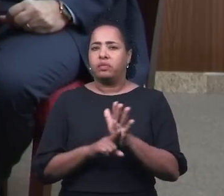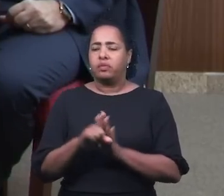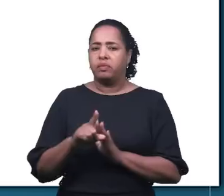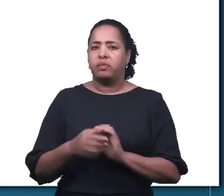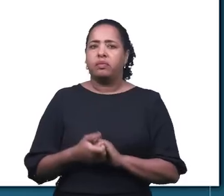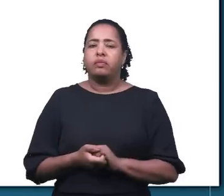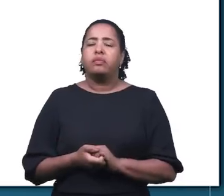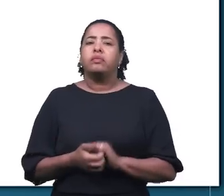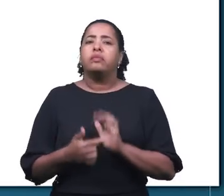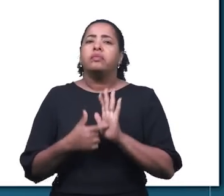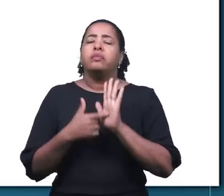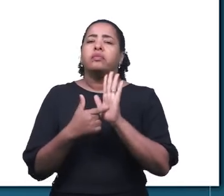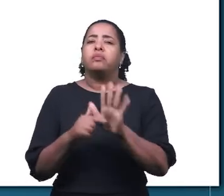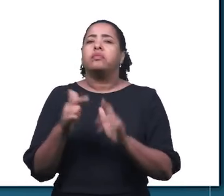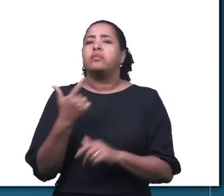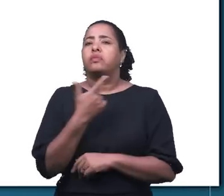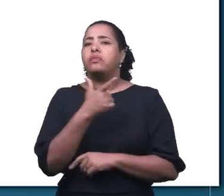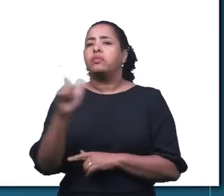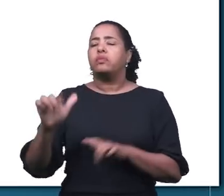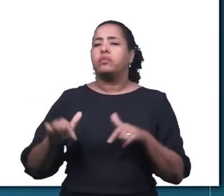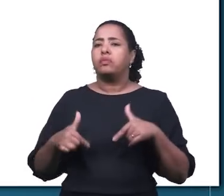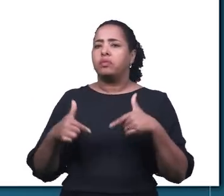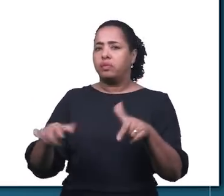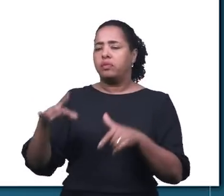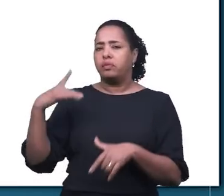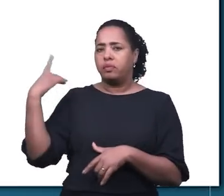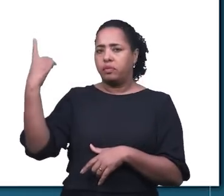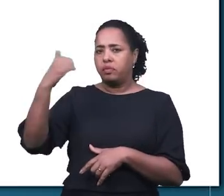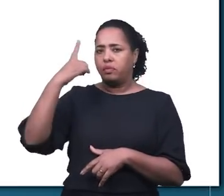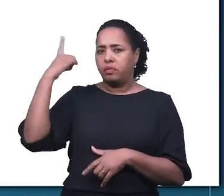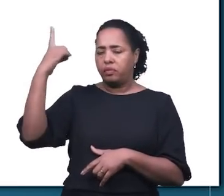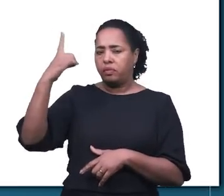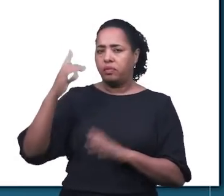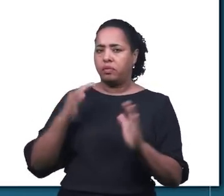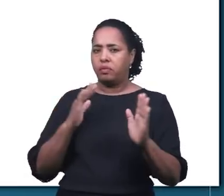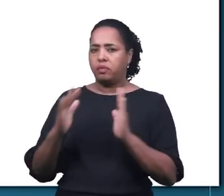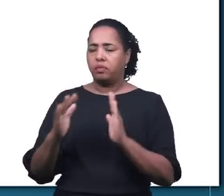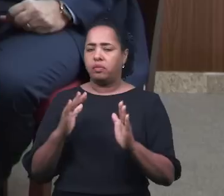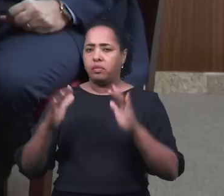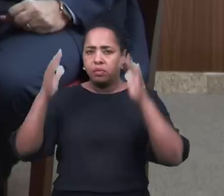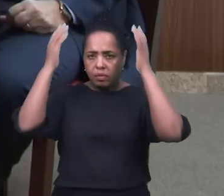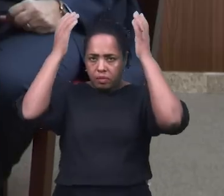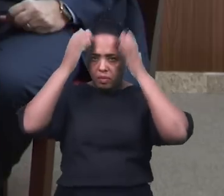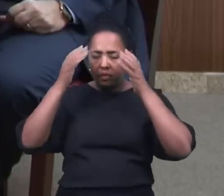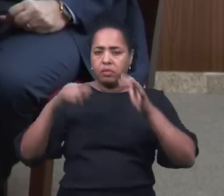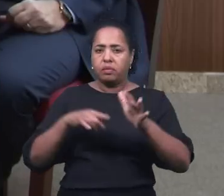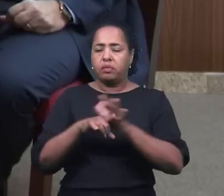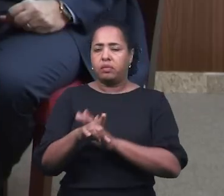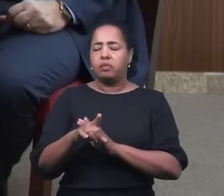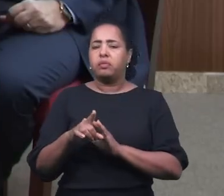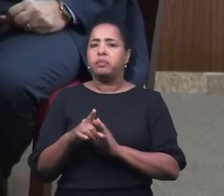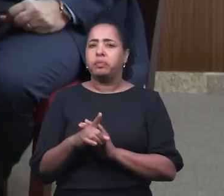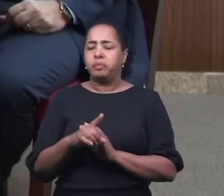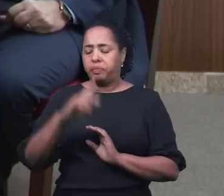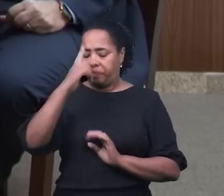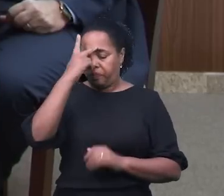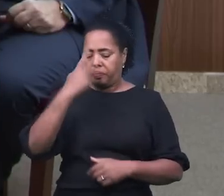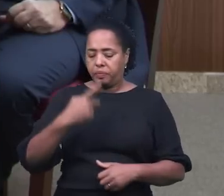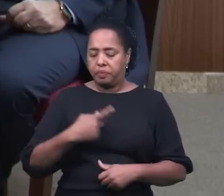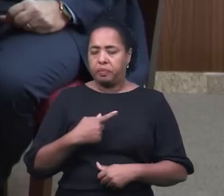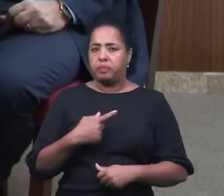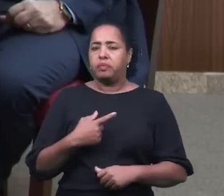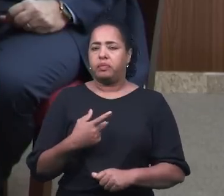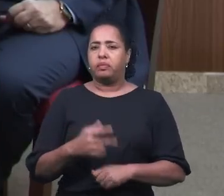então. Cite outros feitos de Davi em seu reinado. Também uma pergunta de caráter pessoal,